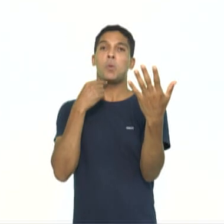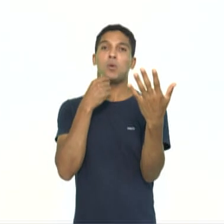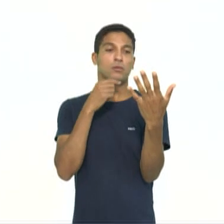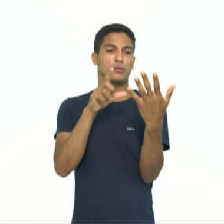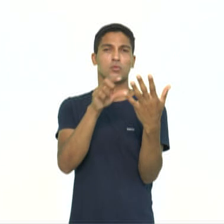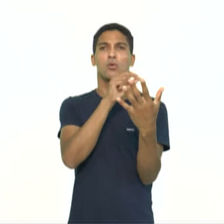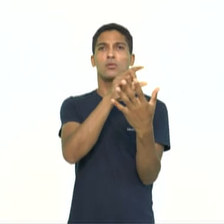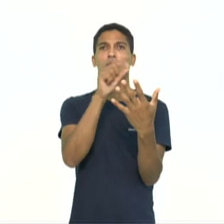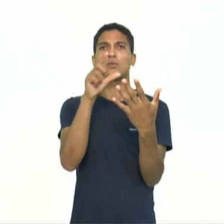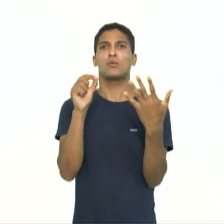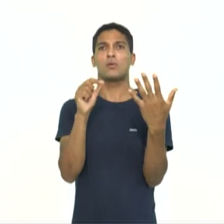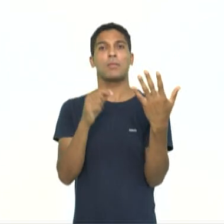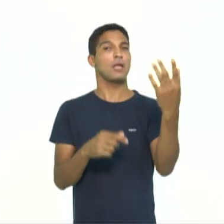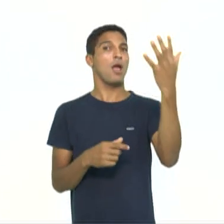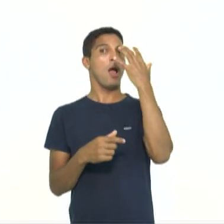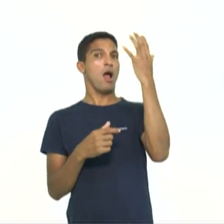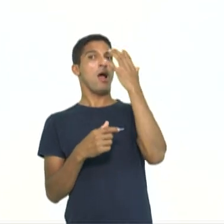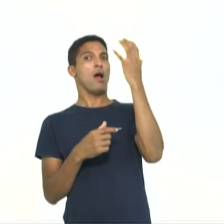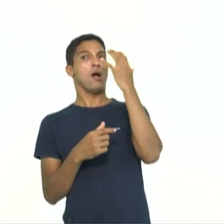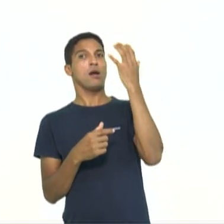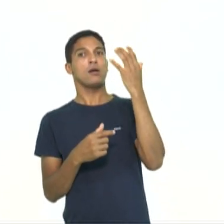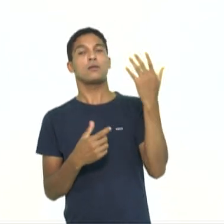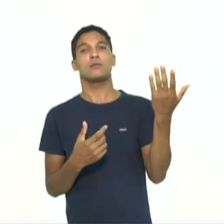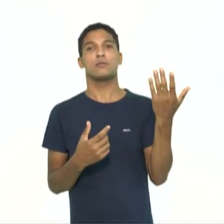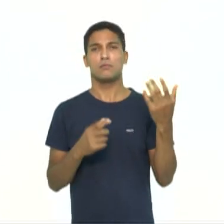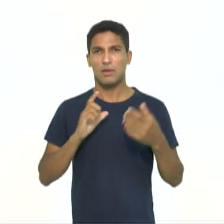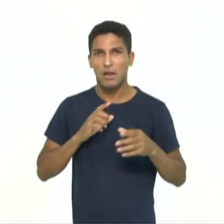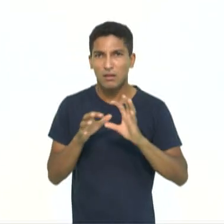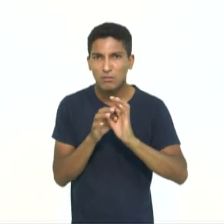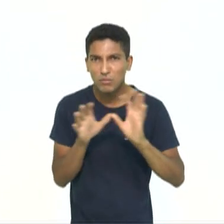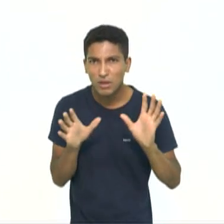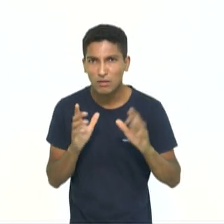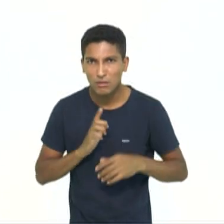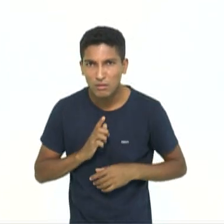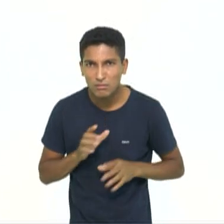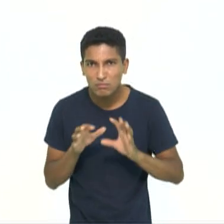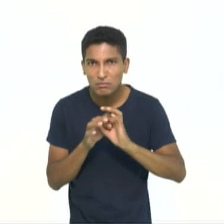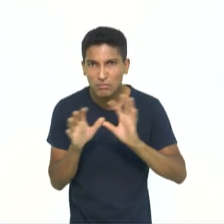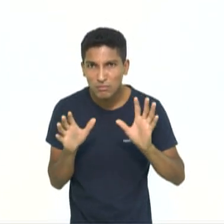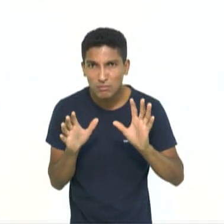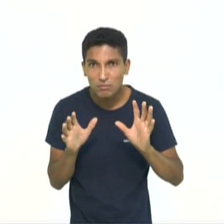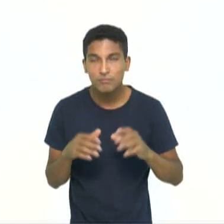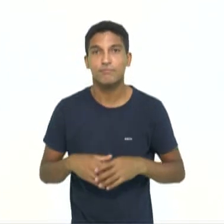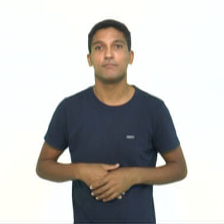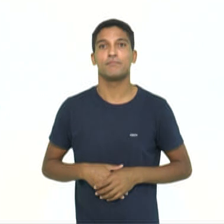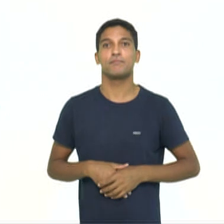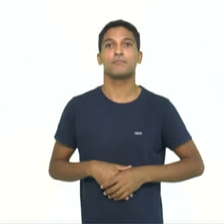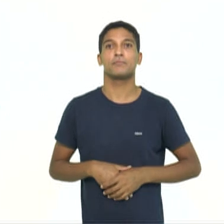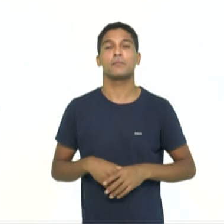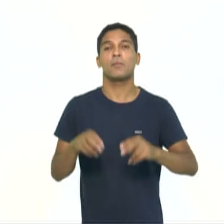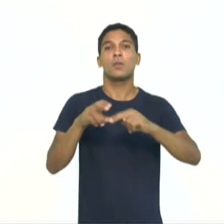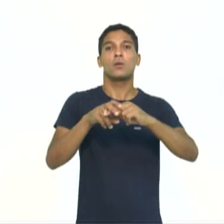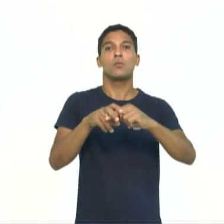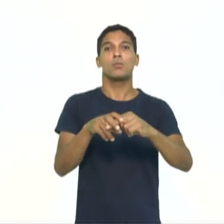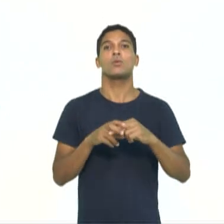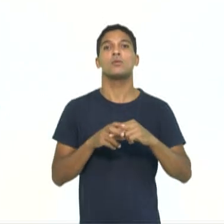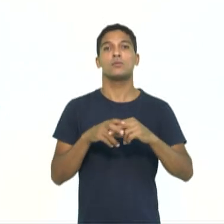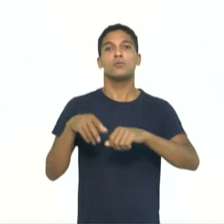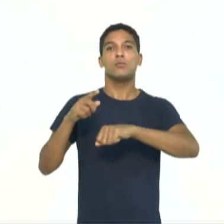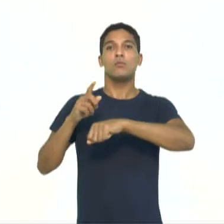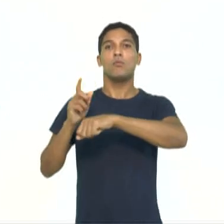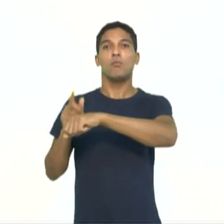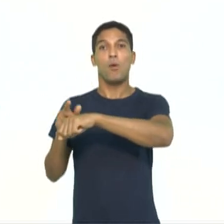nos prepara muitas coisas para serem consumidas, então, nesses momentos de lazer. Esportes,